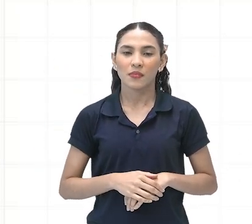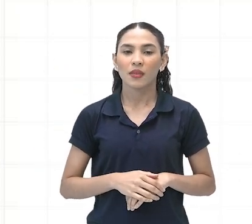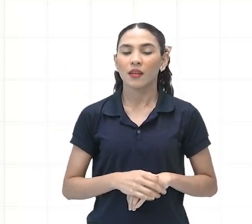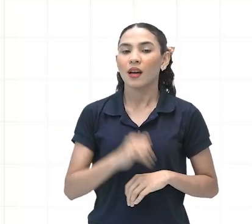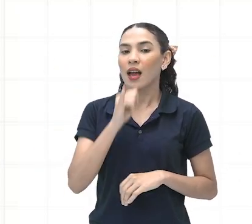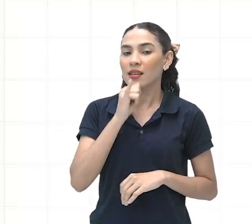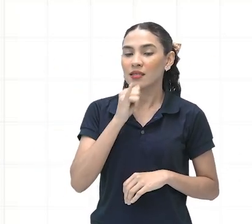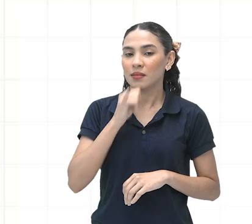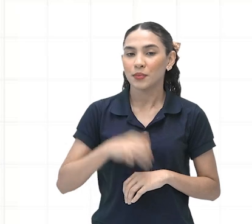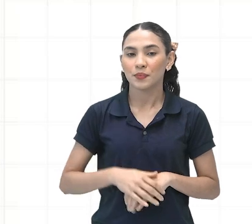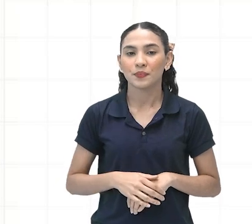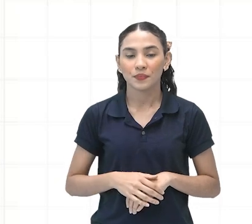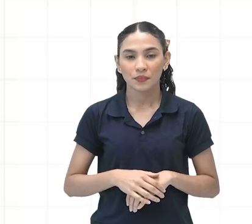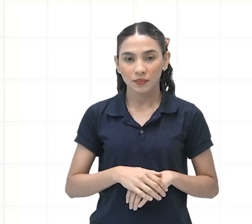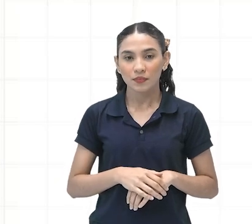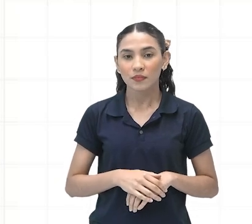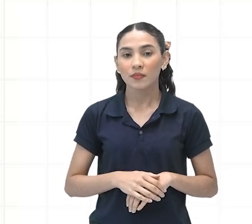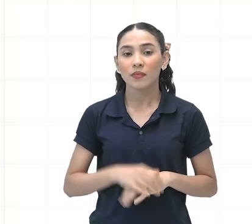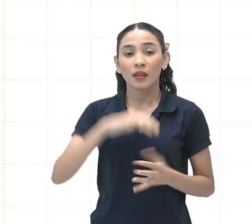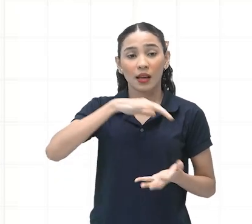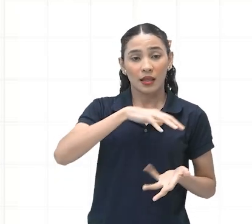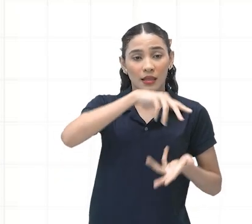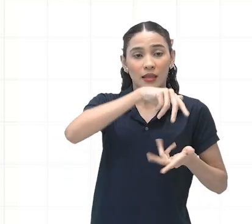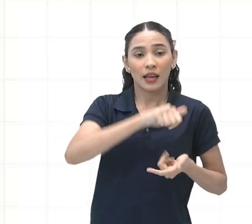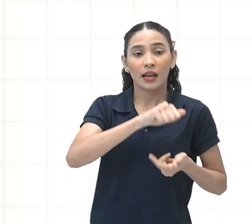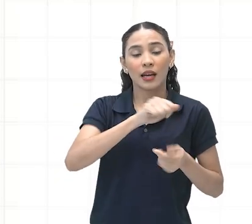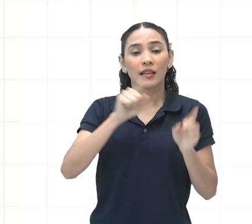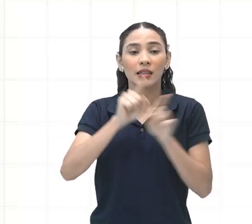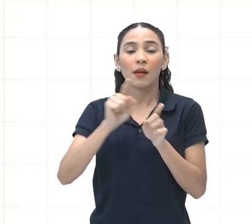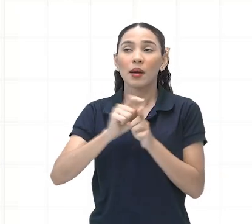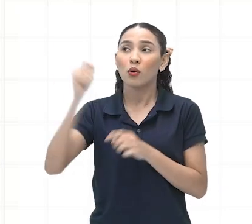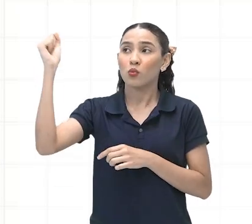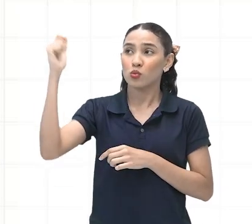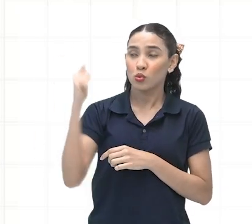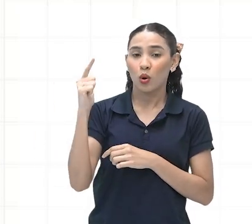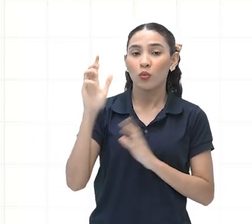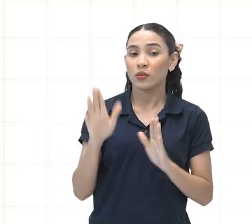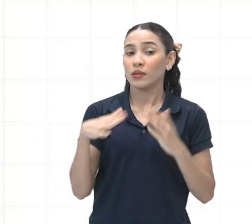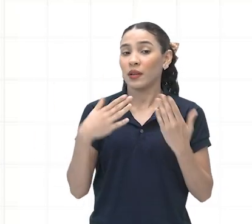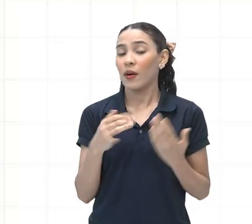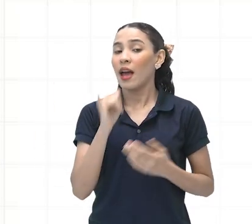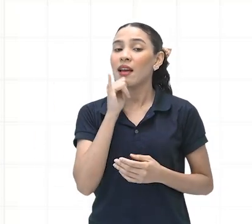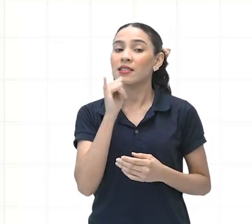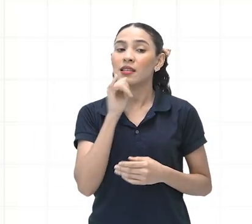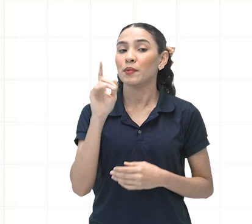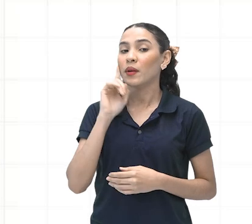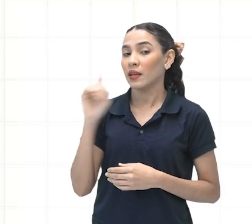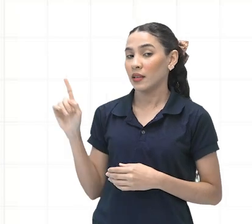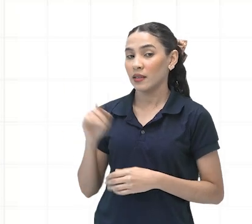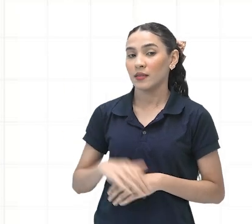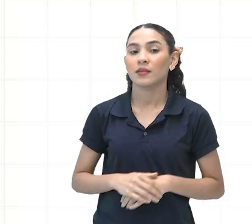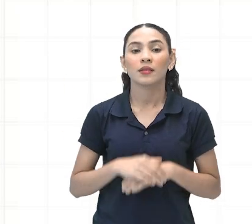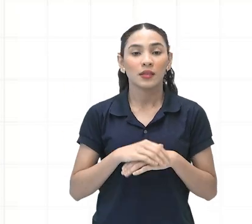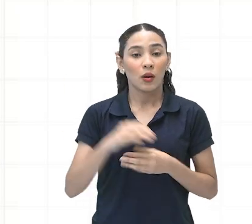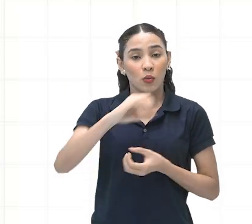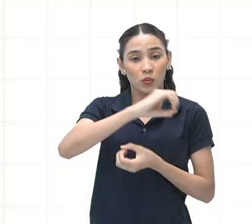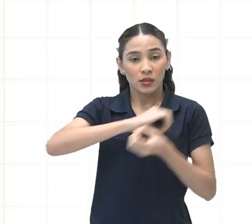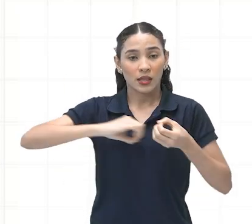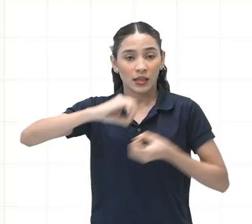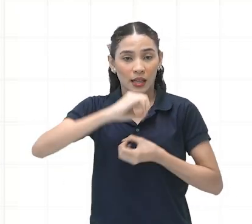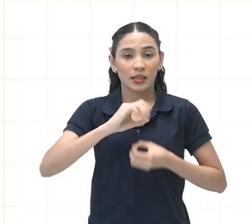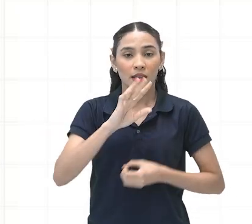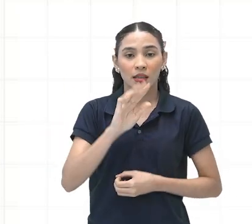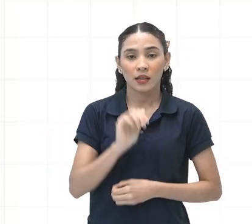por exemplo, a Terra e o Sol. Tudo bem? Então, nesse exemplo aqui, nós temos aqui, um satélite